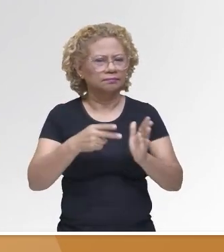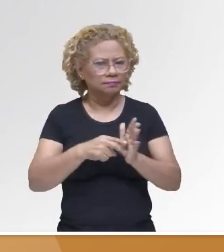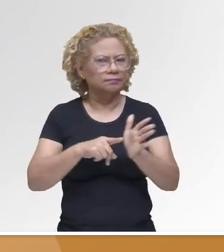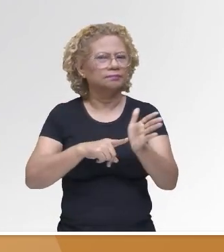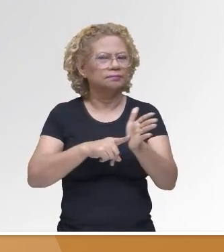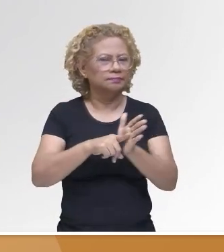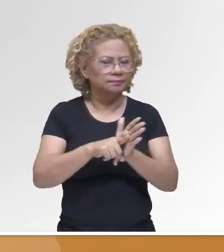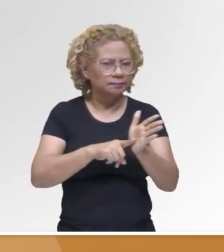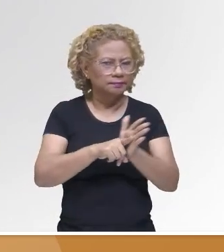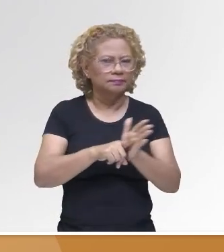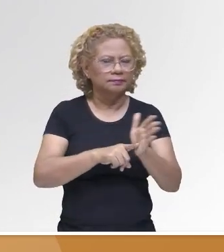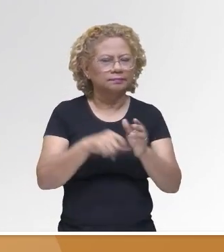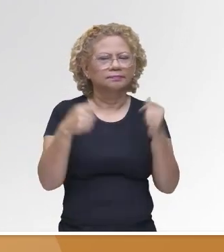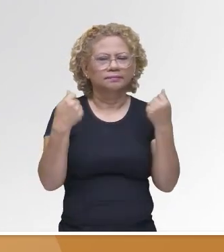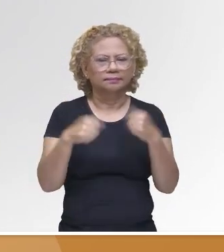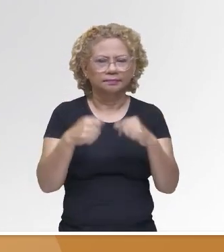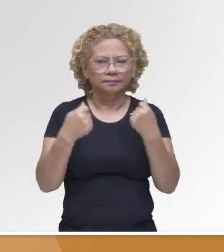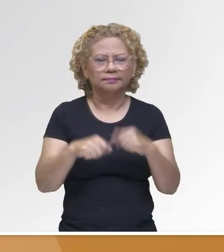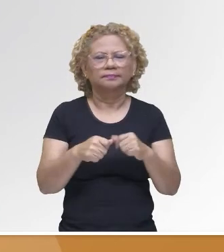de qualquer coisa,